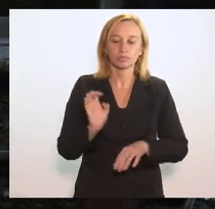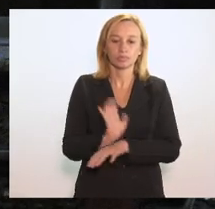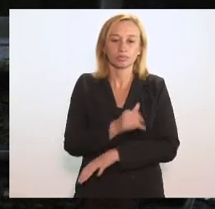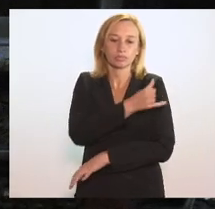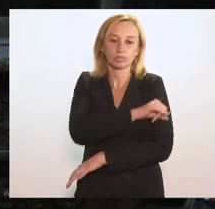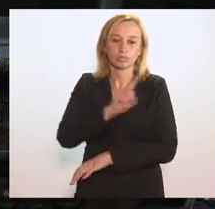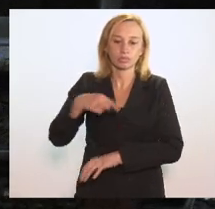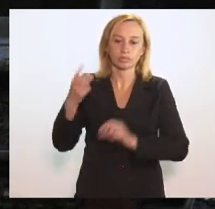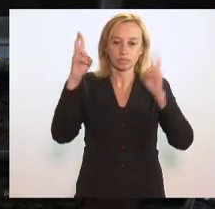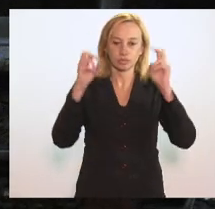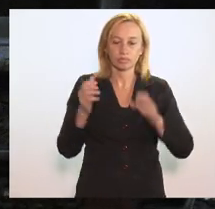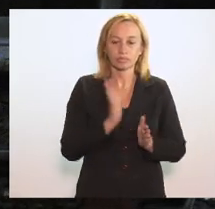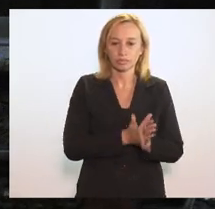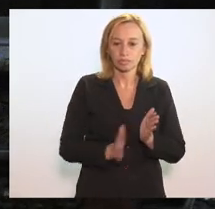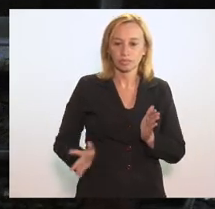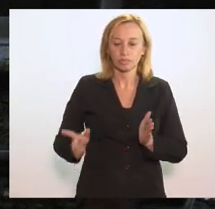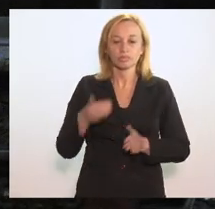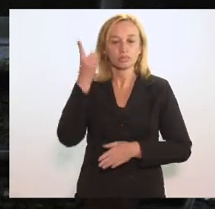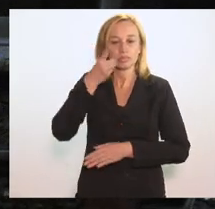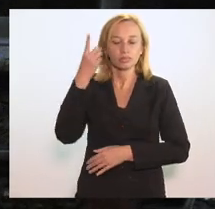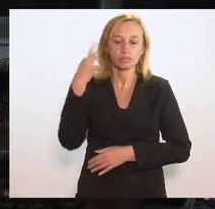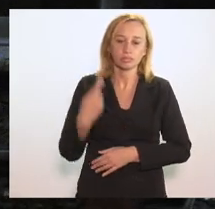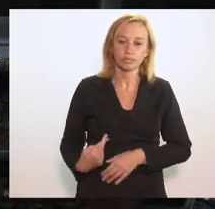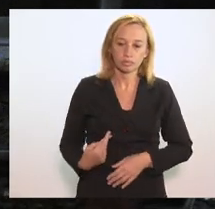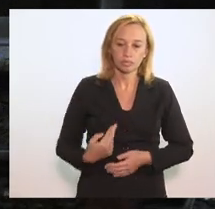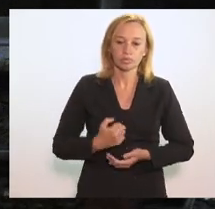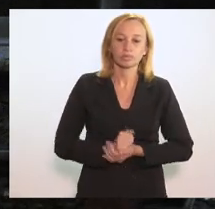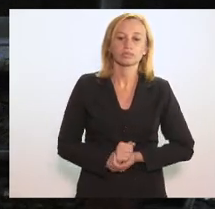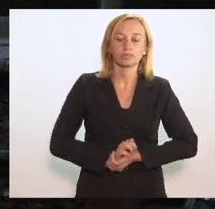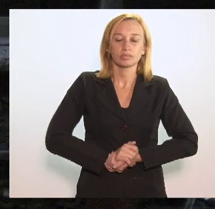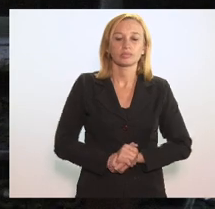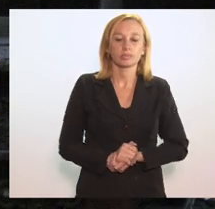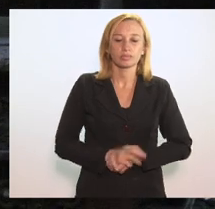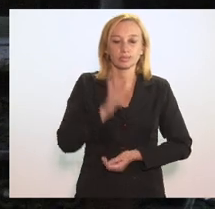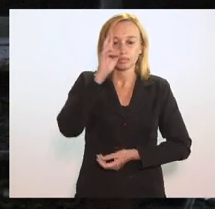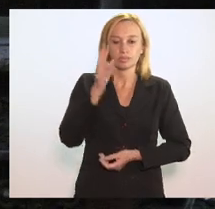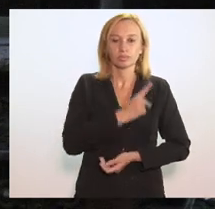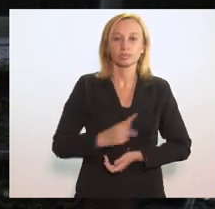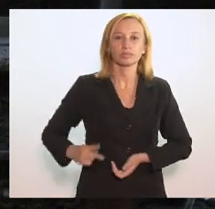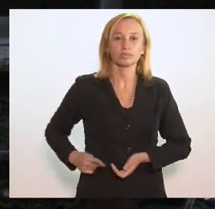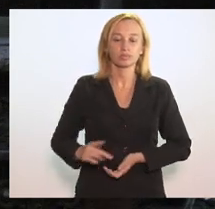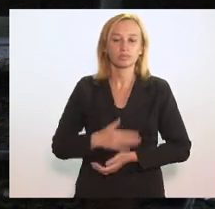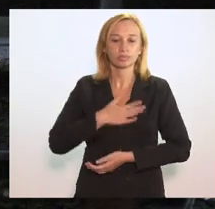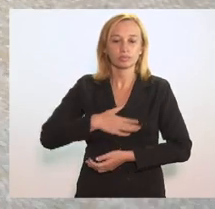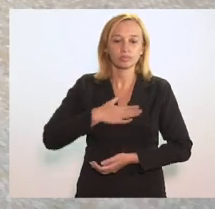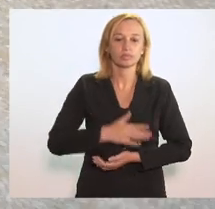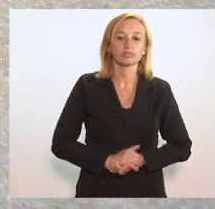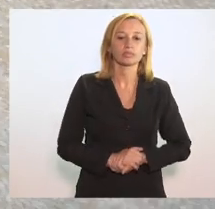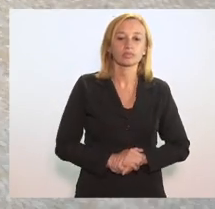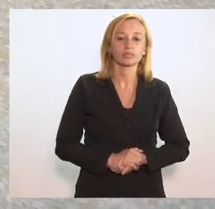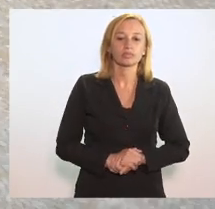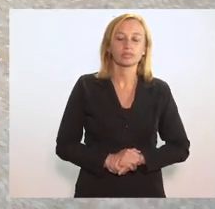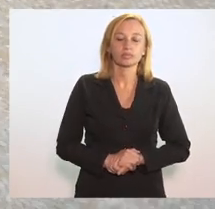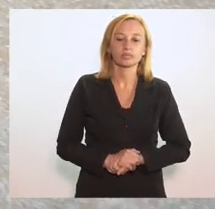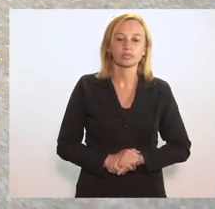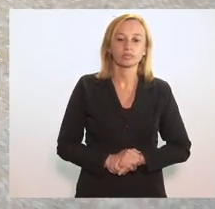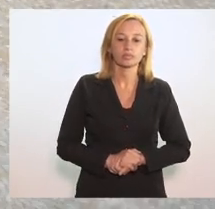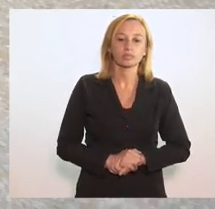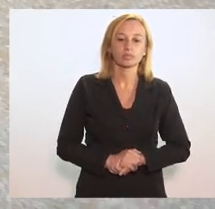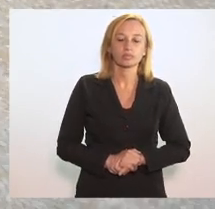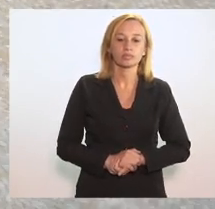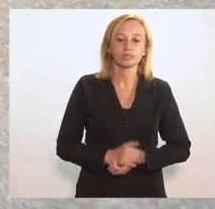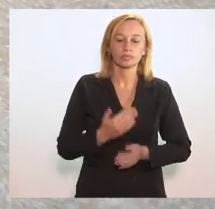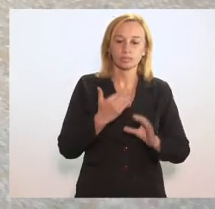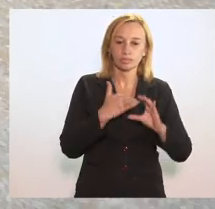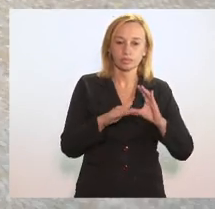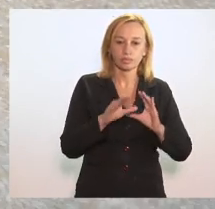Questão de ordem. Questão de ordem da deputada Renata Souza. Senhor presidente, eu gostaria que o senhor remetesse à CCJ,